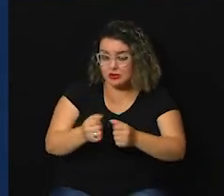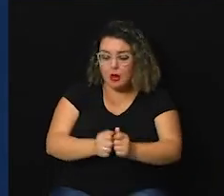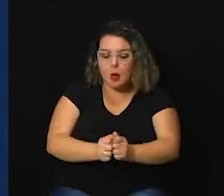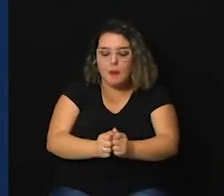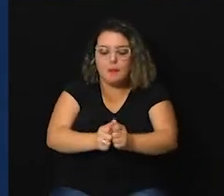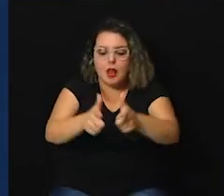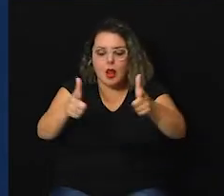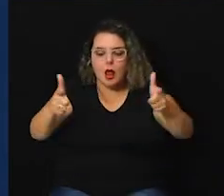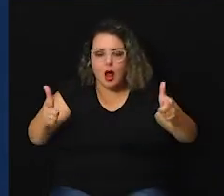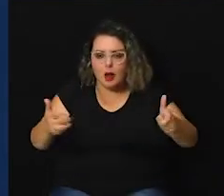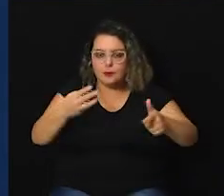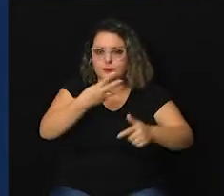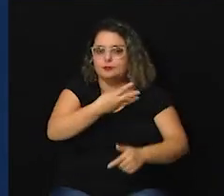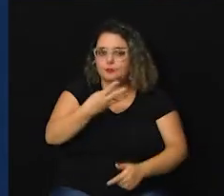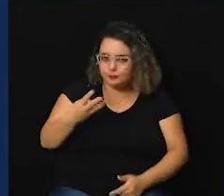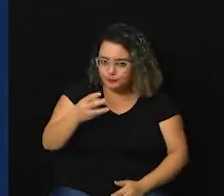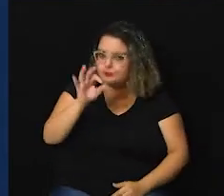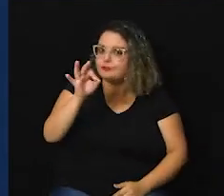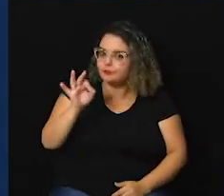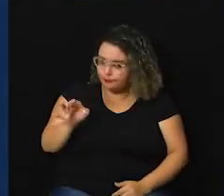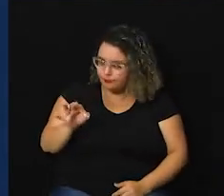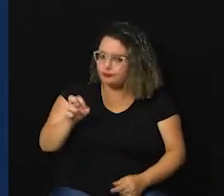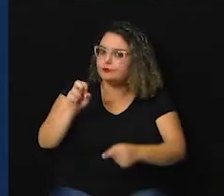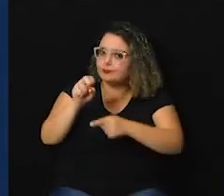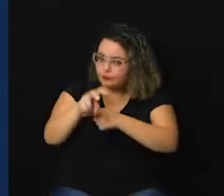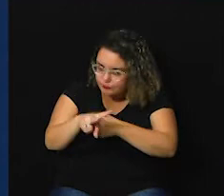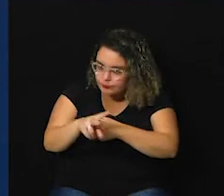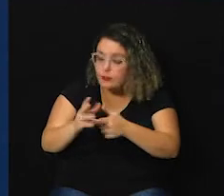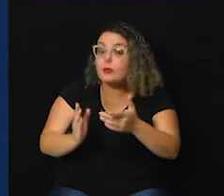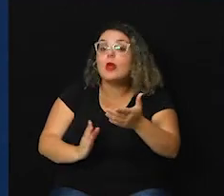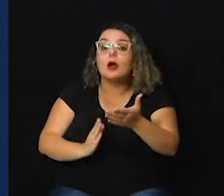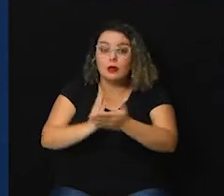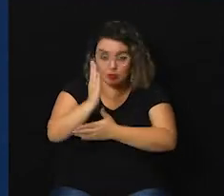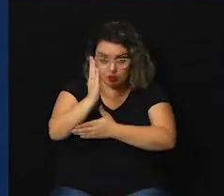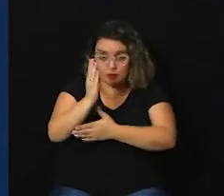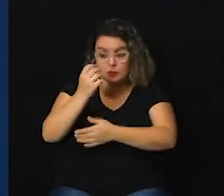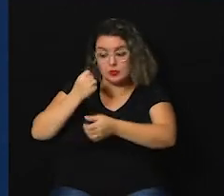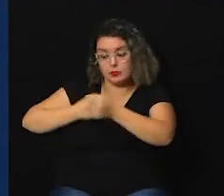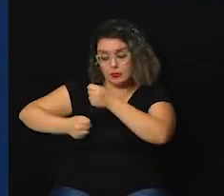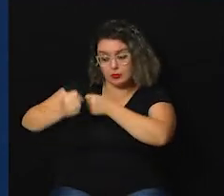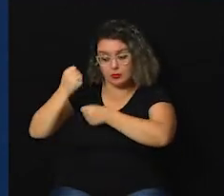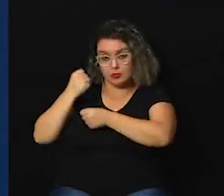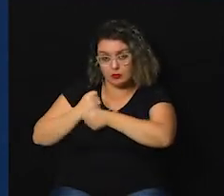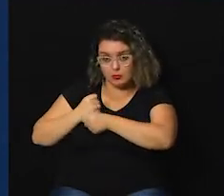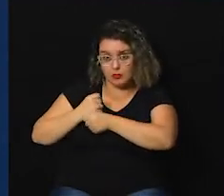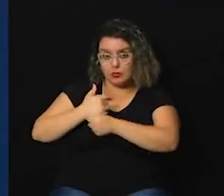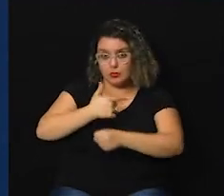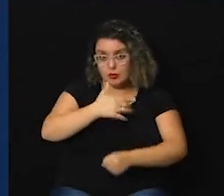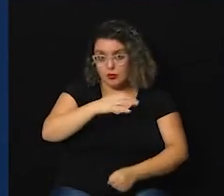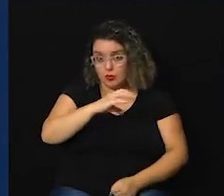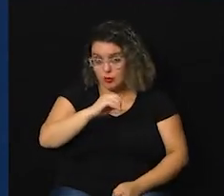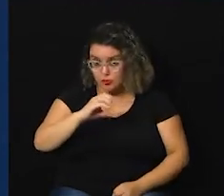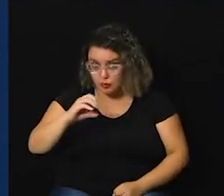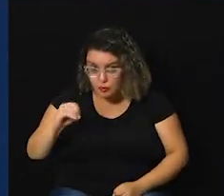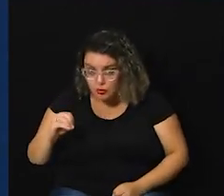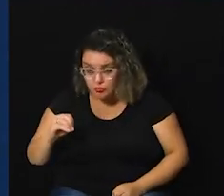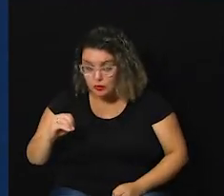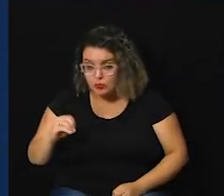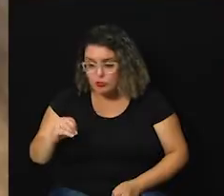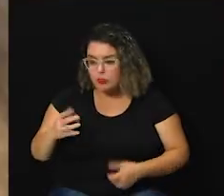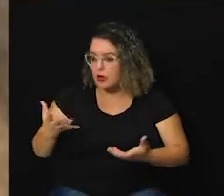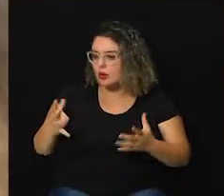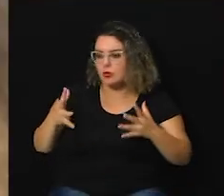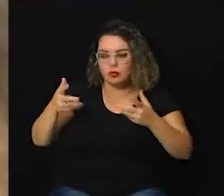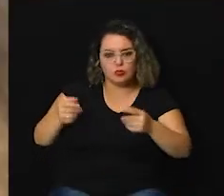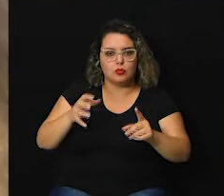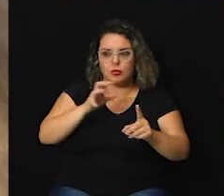crescimento de 33% no número de pesticidas aprovados desde o ano de 2000, na verdade, né?